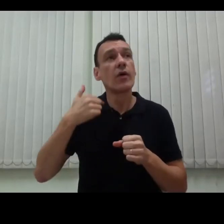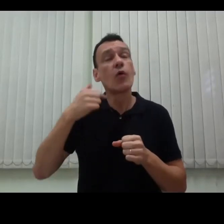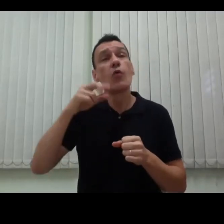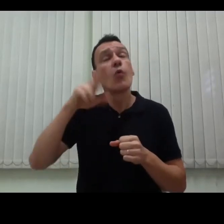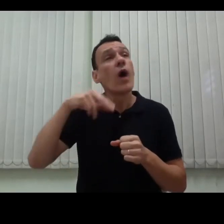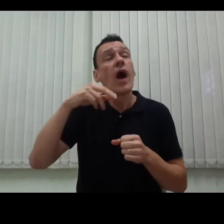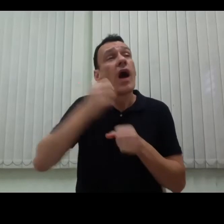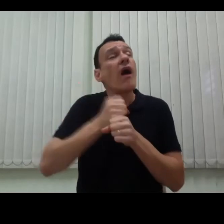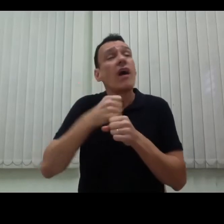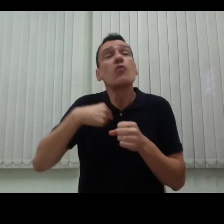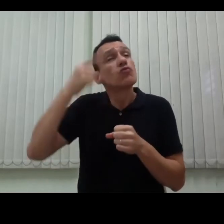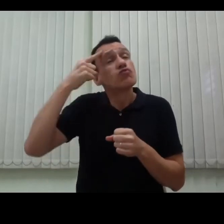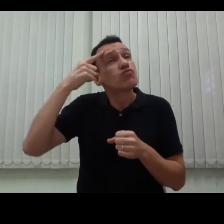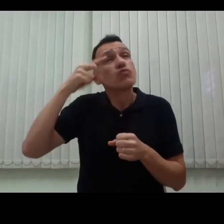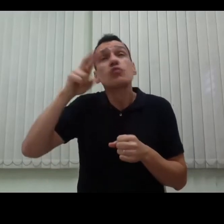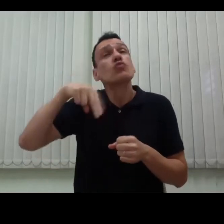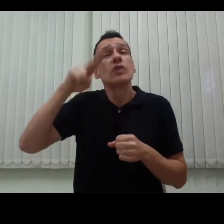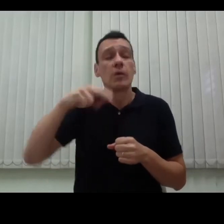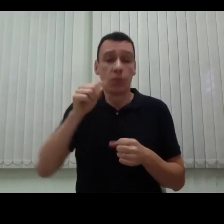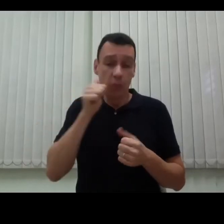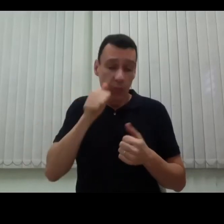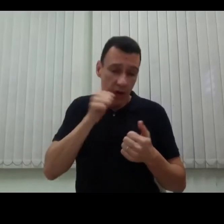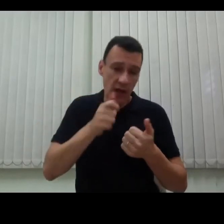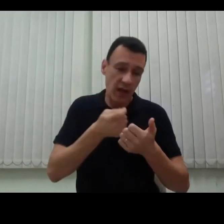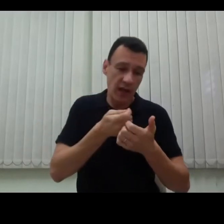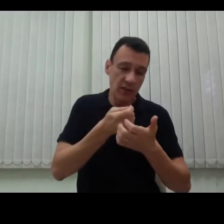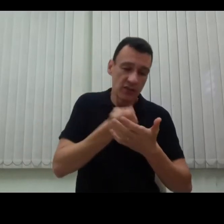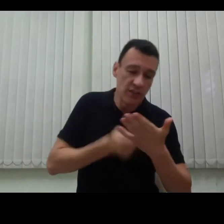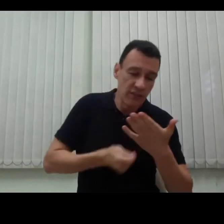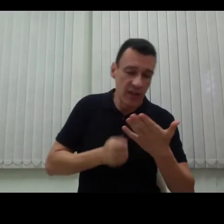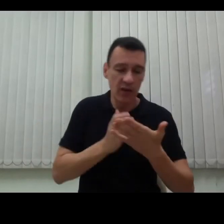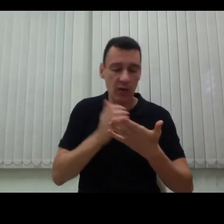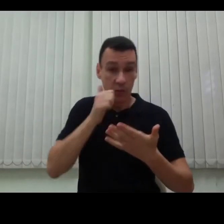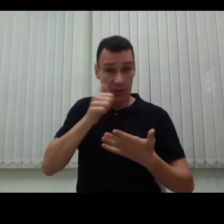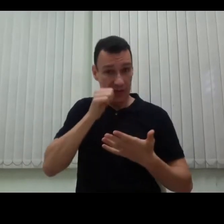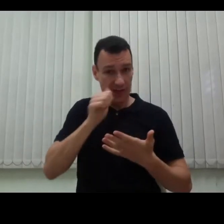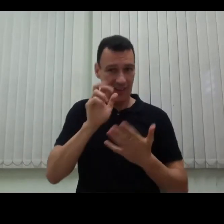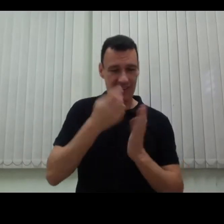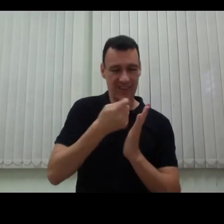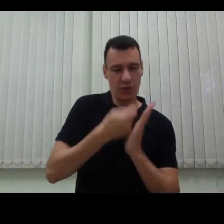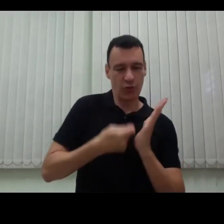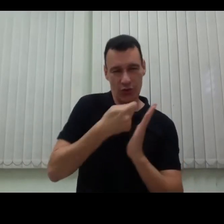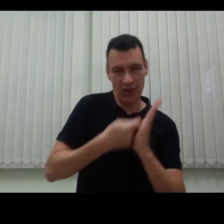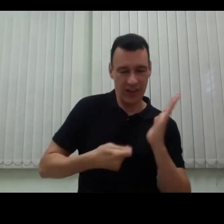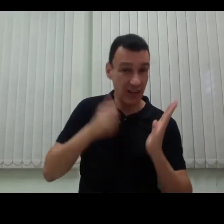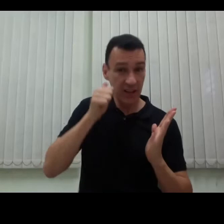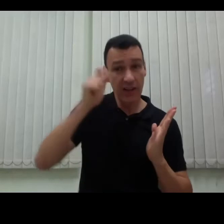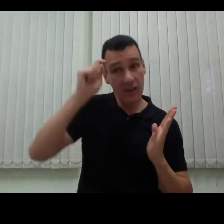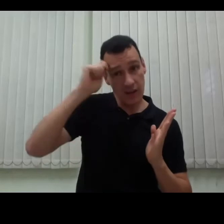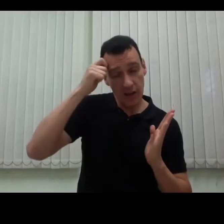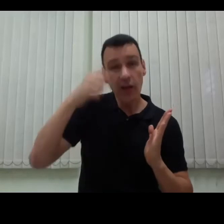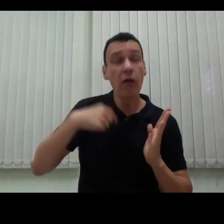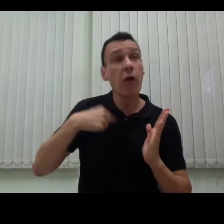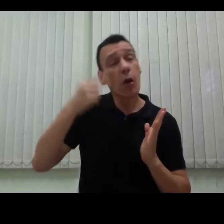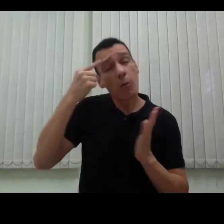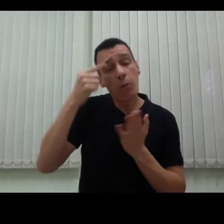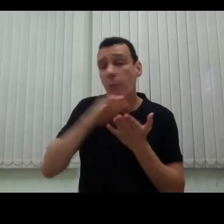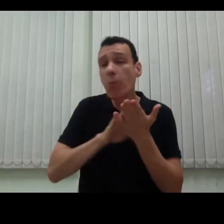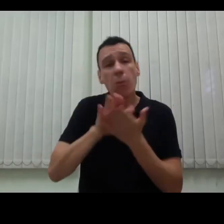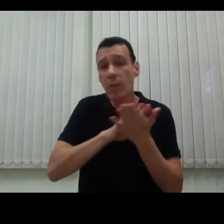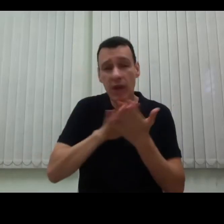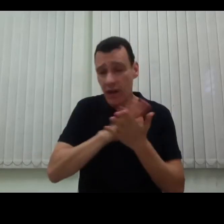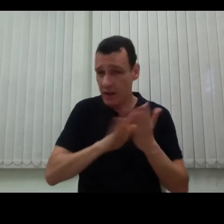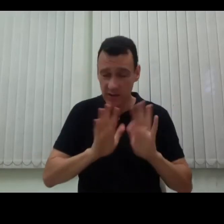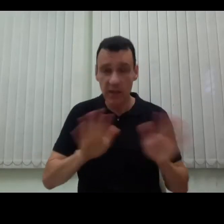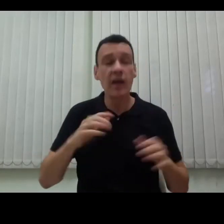mas o meu imaginário, durante muito tempo, ficou muito interditado pelas possibilidades que estavam colocadas para uma